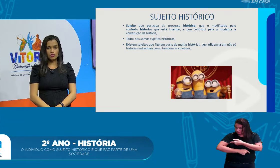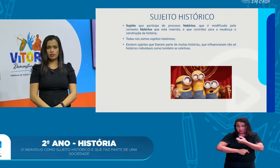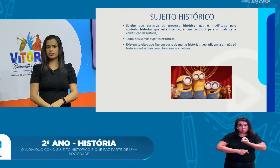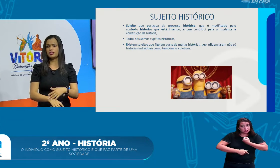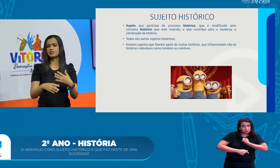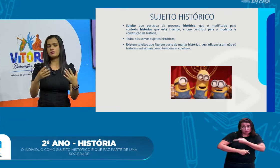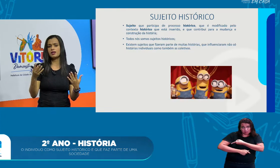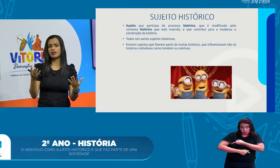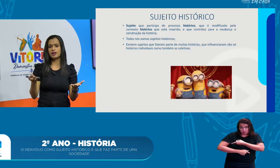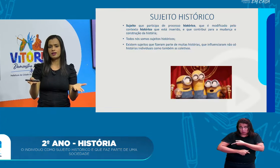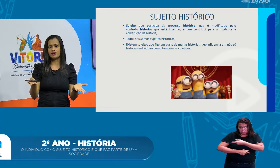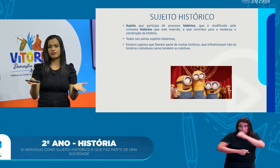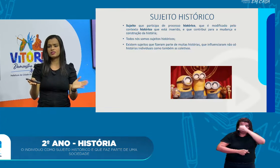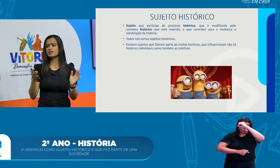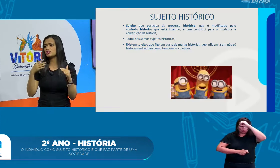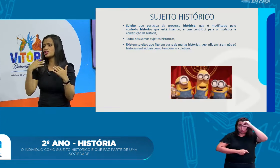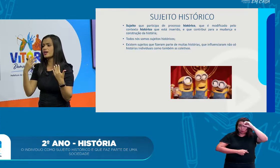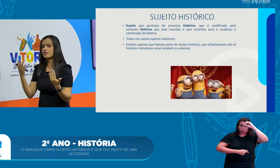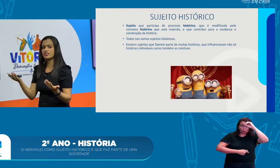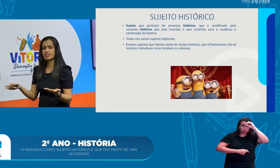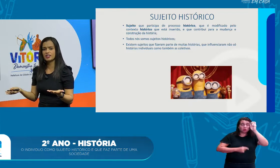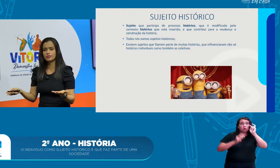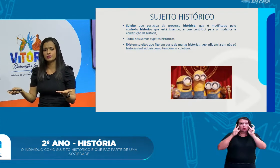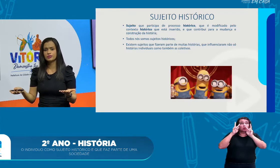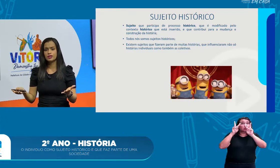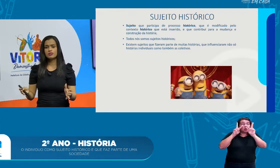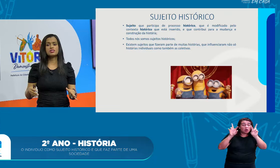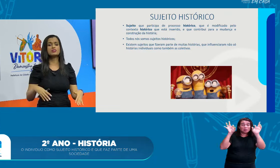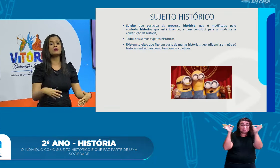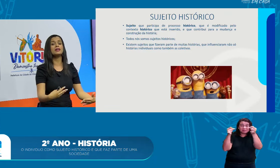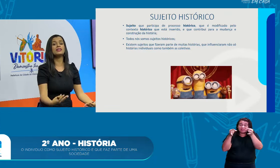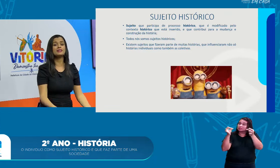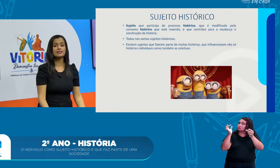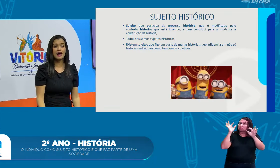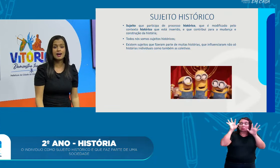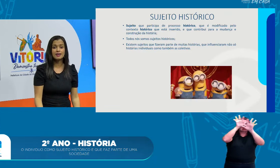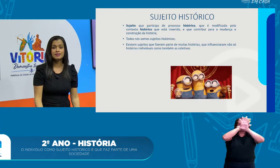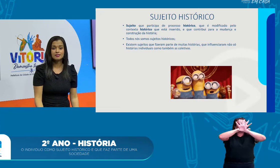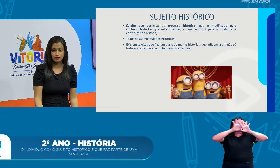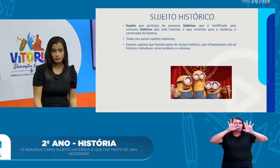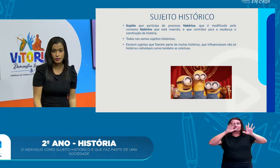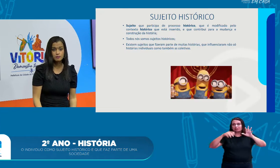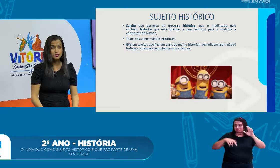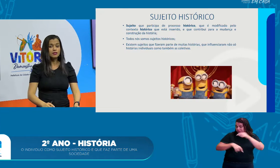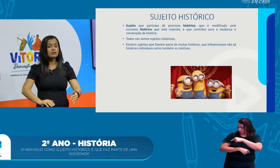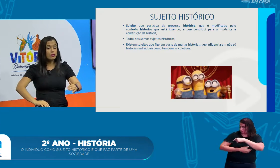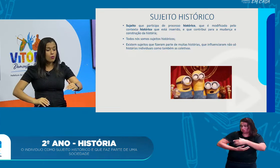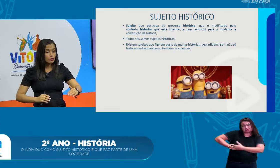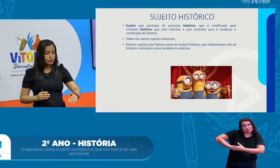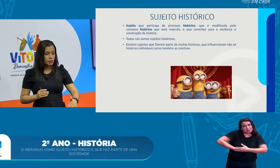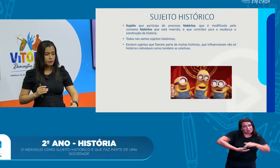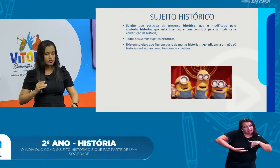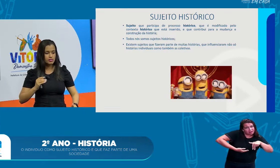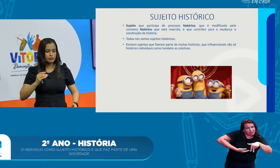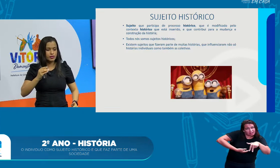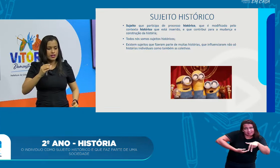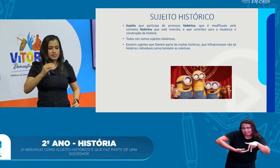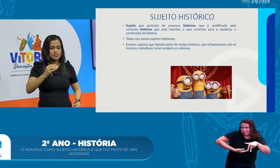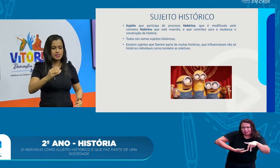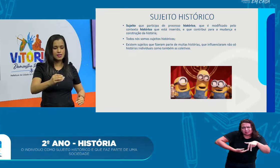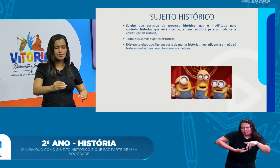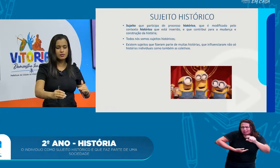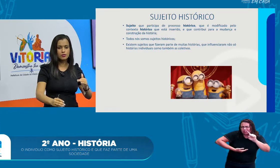Não. Você nem sabia ler. Você nem enxergava direito. Você não sabia nem andar. Não é? Então, com o tempo, você